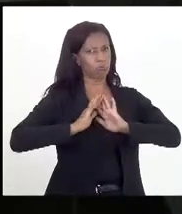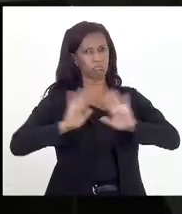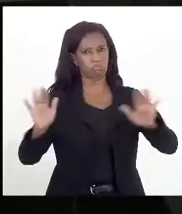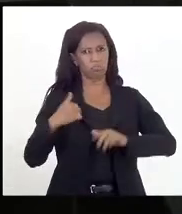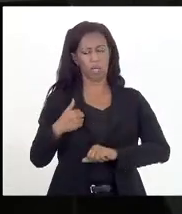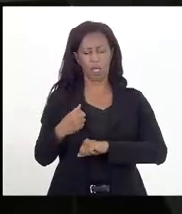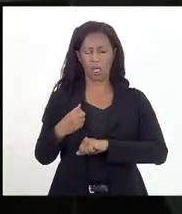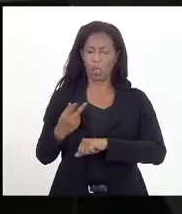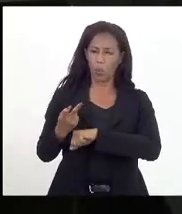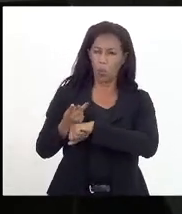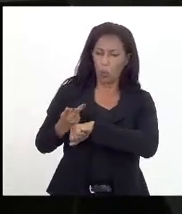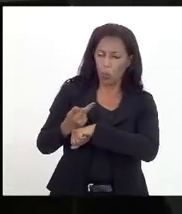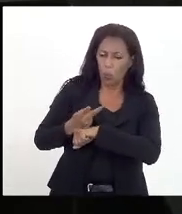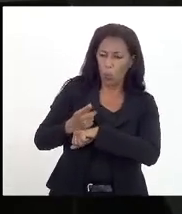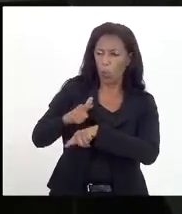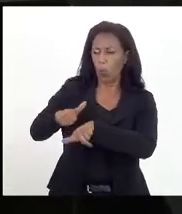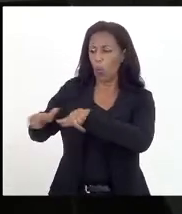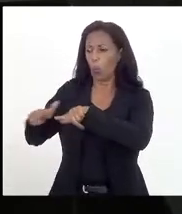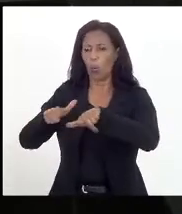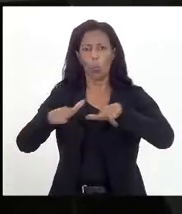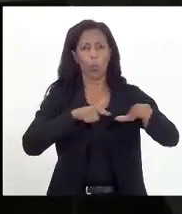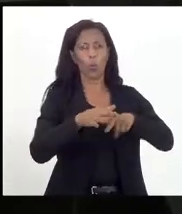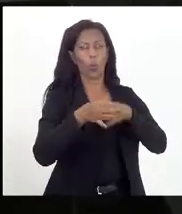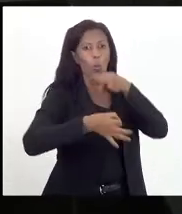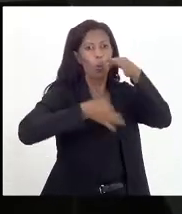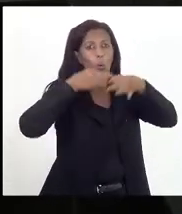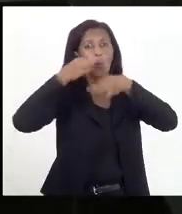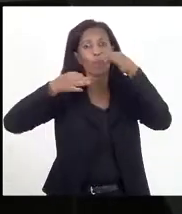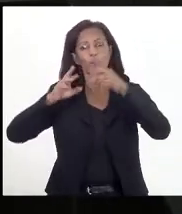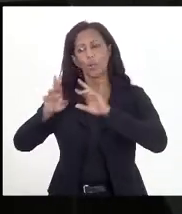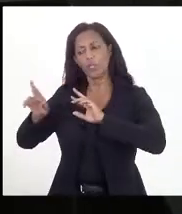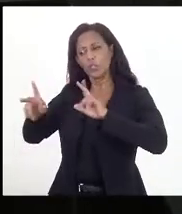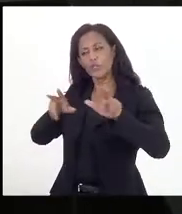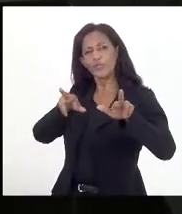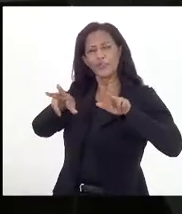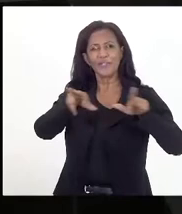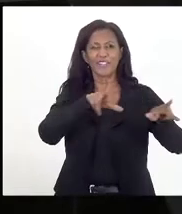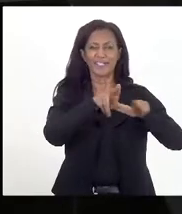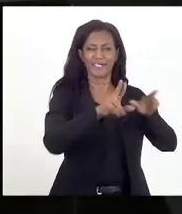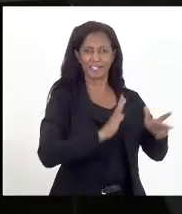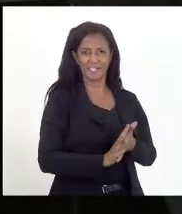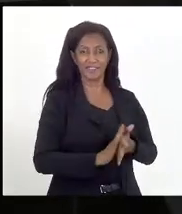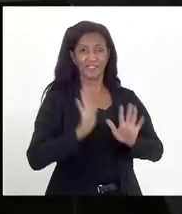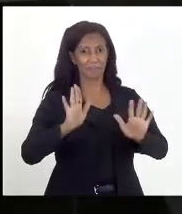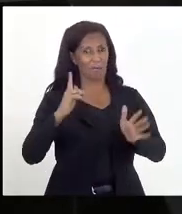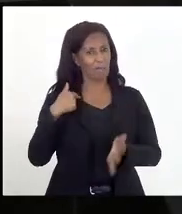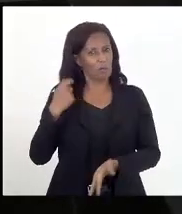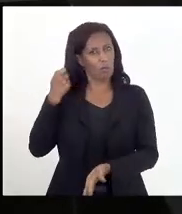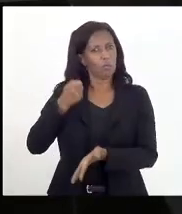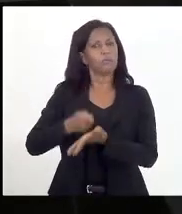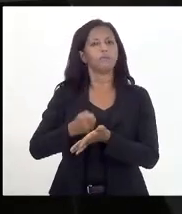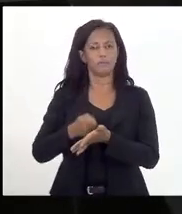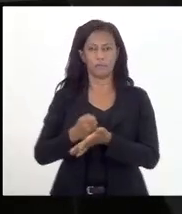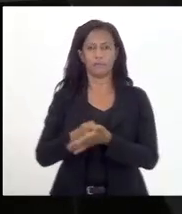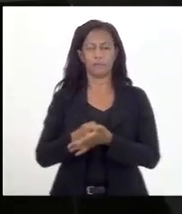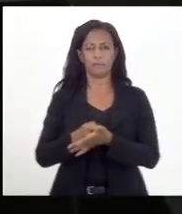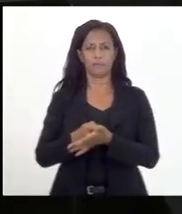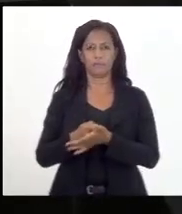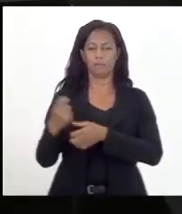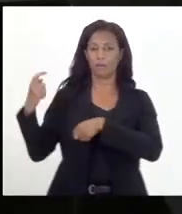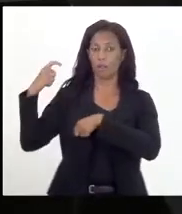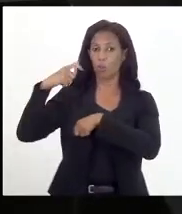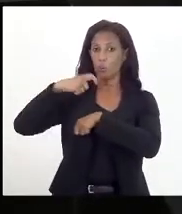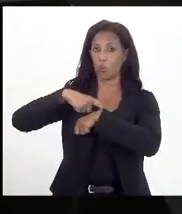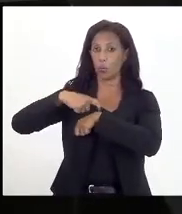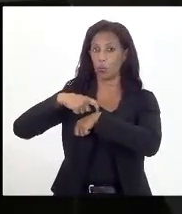trabalhar com as convergências e não com as divergências mas insisto o